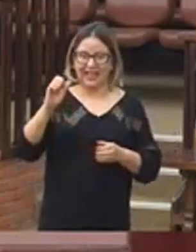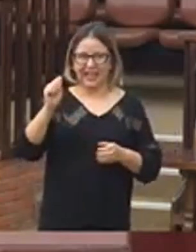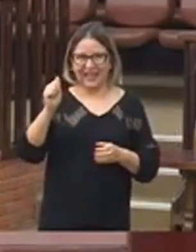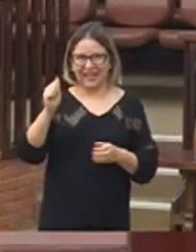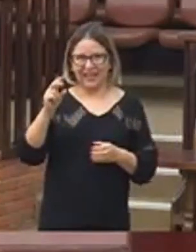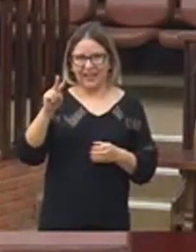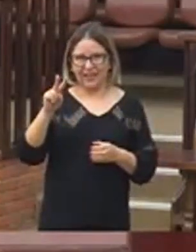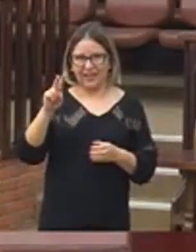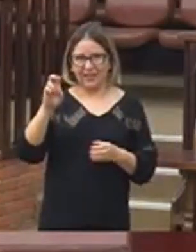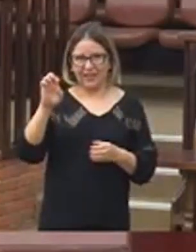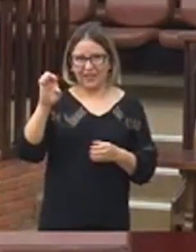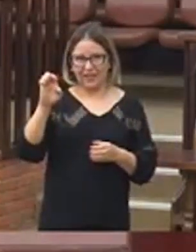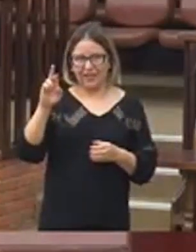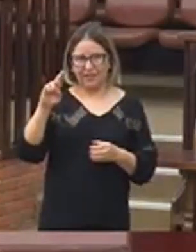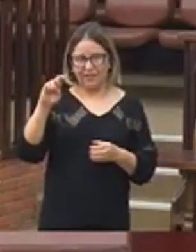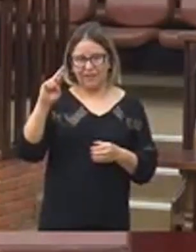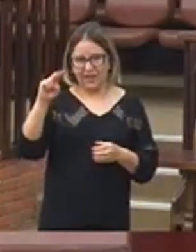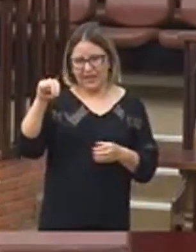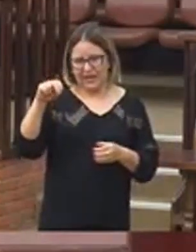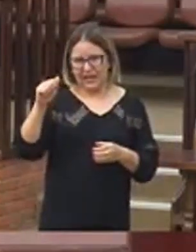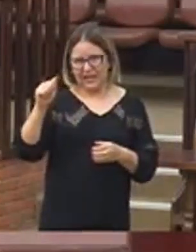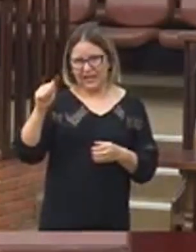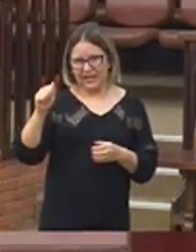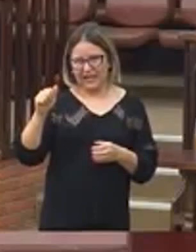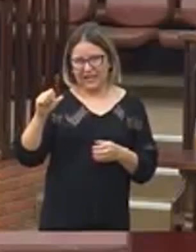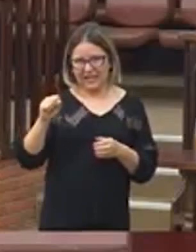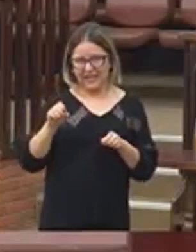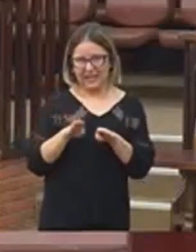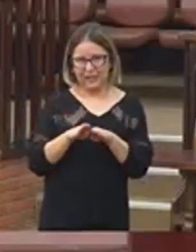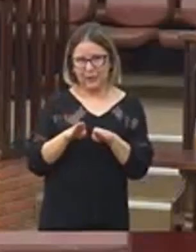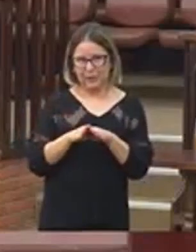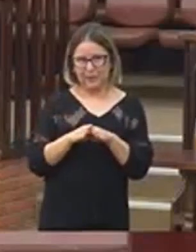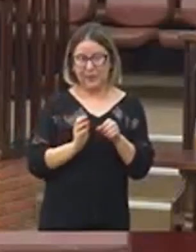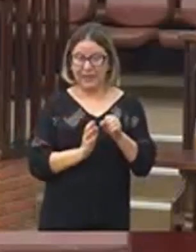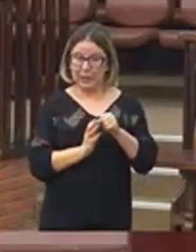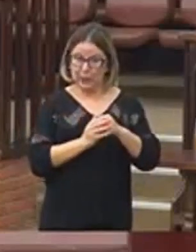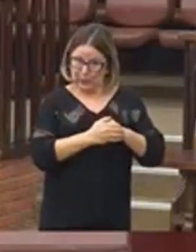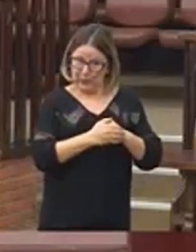escondidas da perseguição da corona